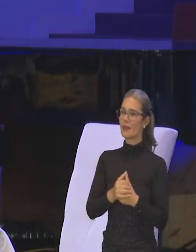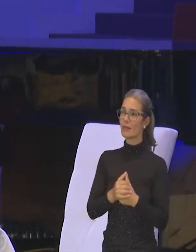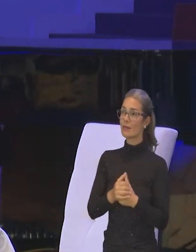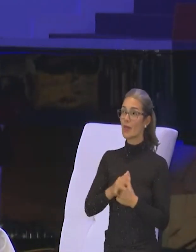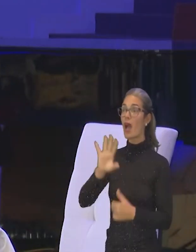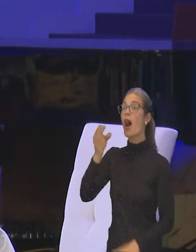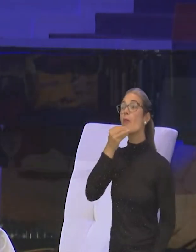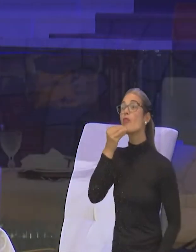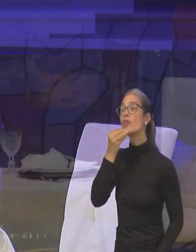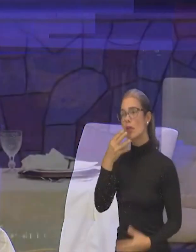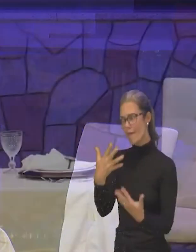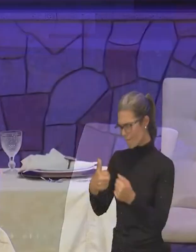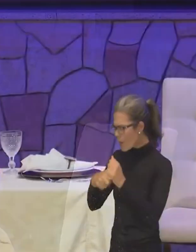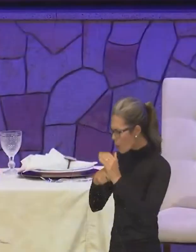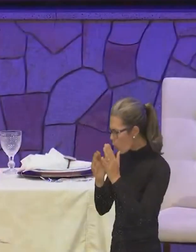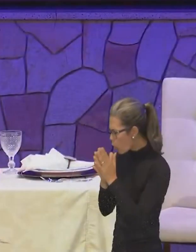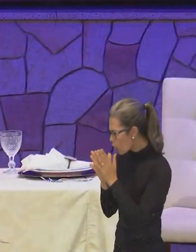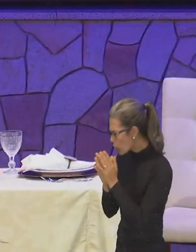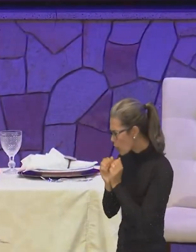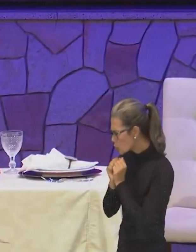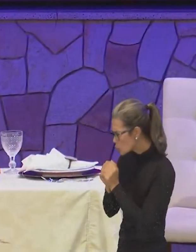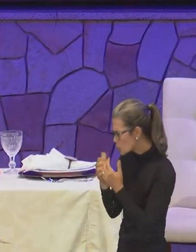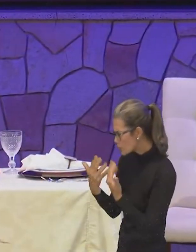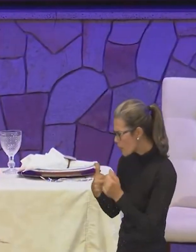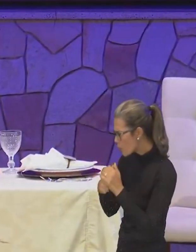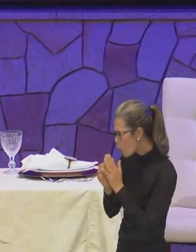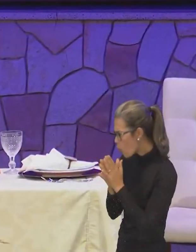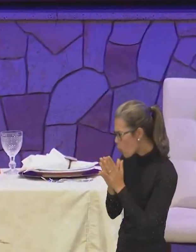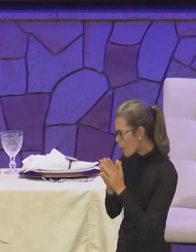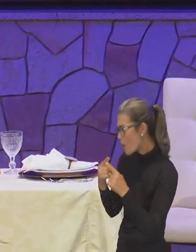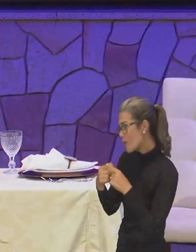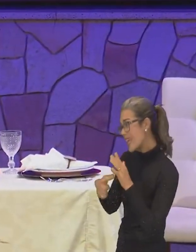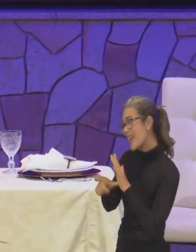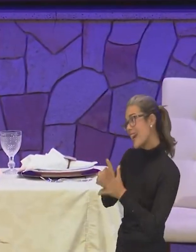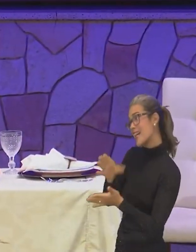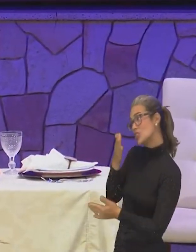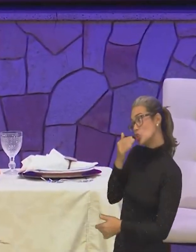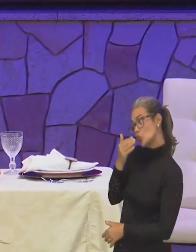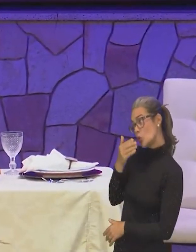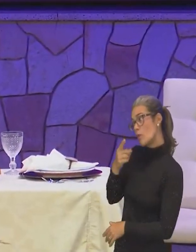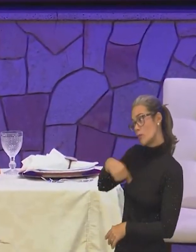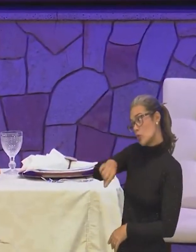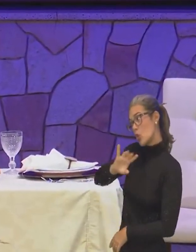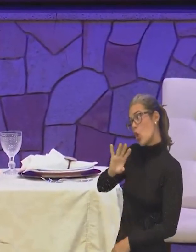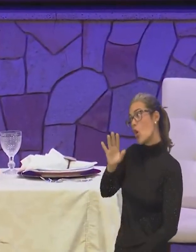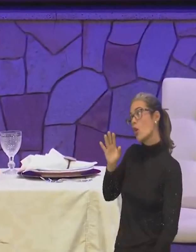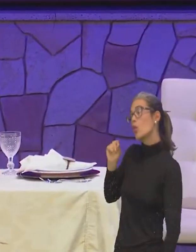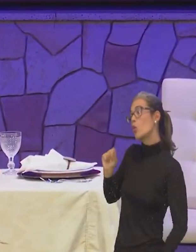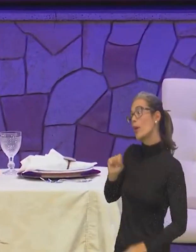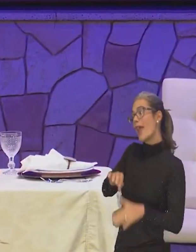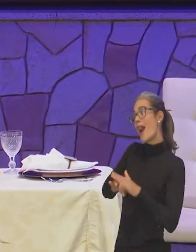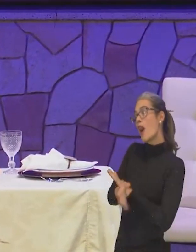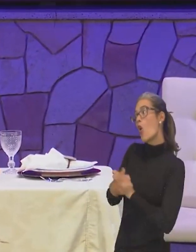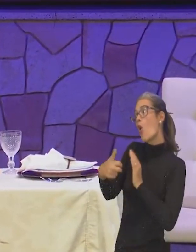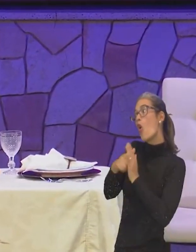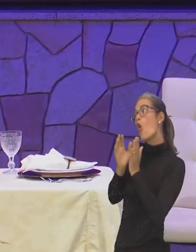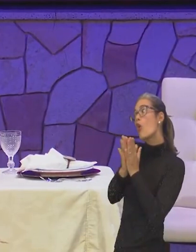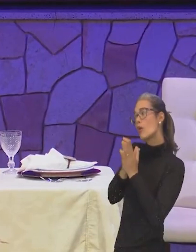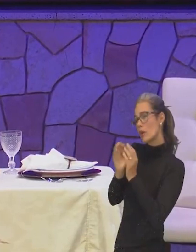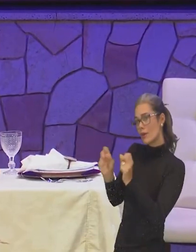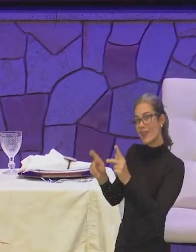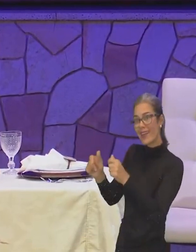você, porque aqui na nossa casa, antes de nós compartilharmos o alimento, nós falamos daquilo que está na Bíblia, nós oramos,